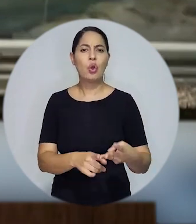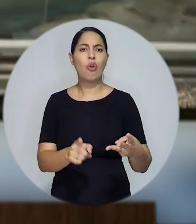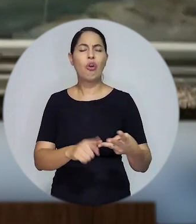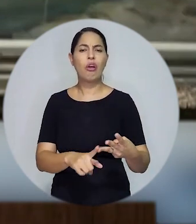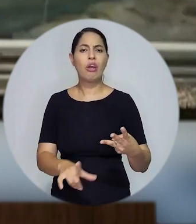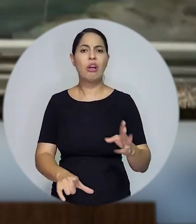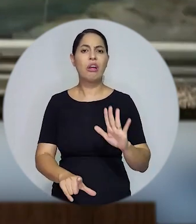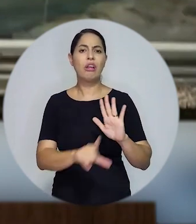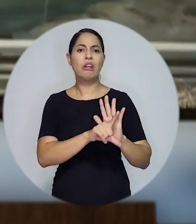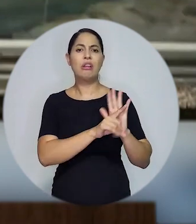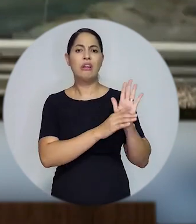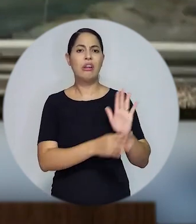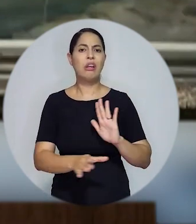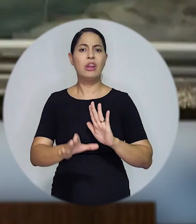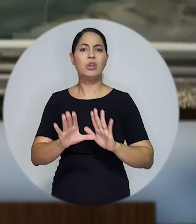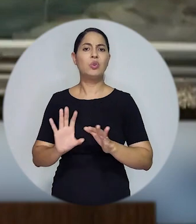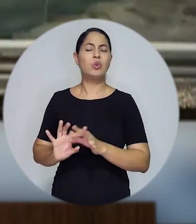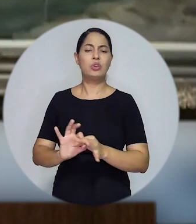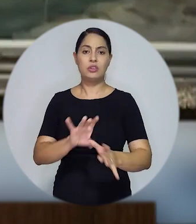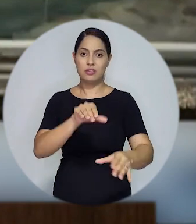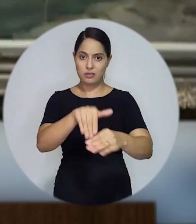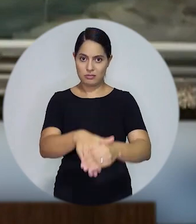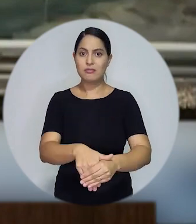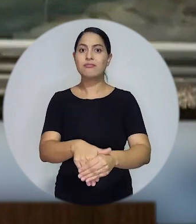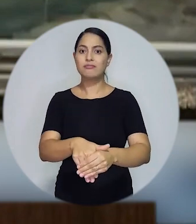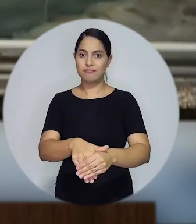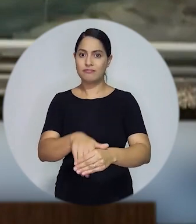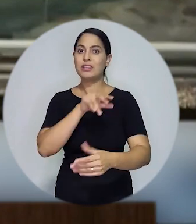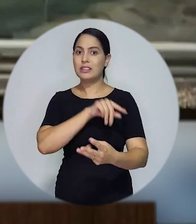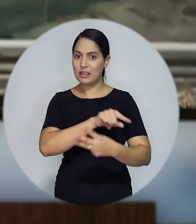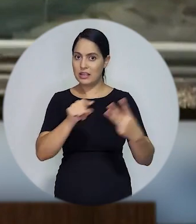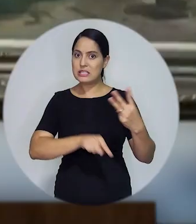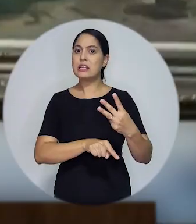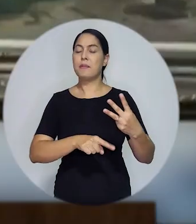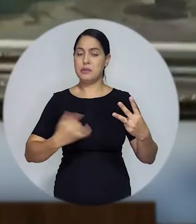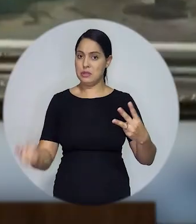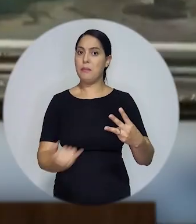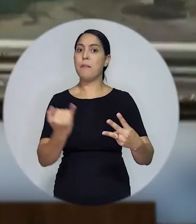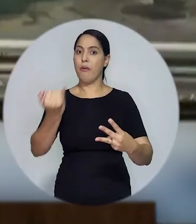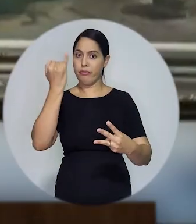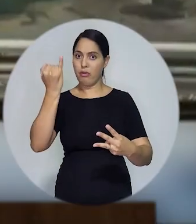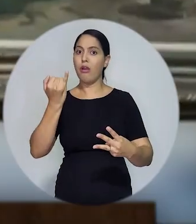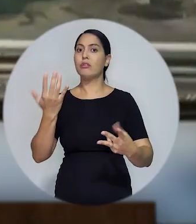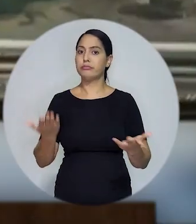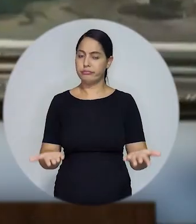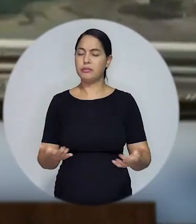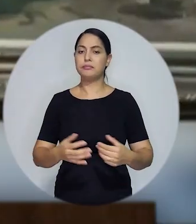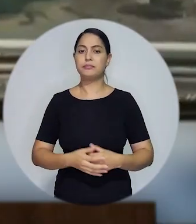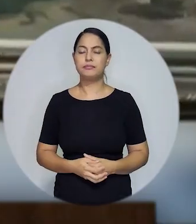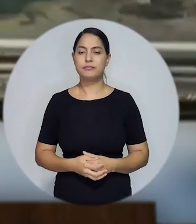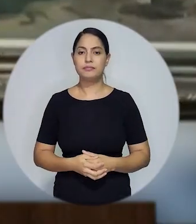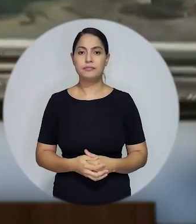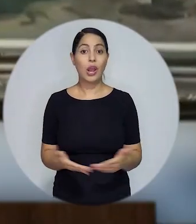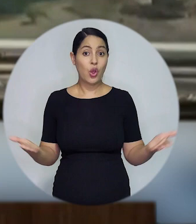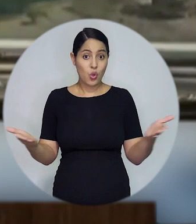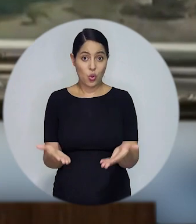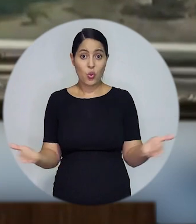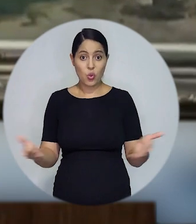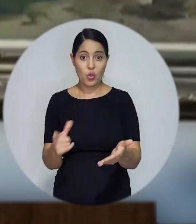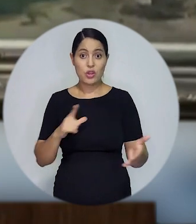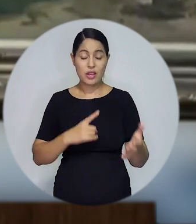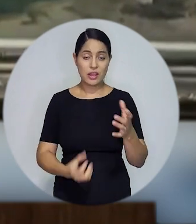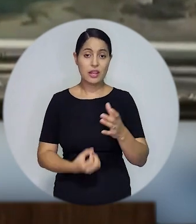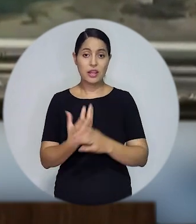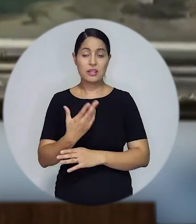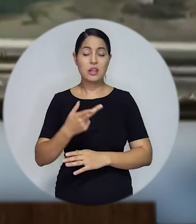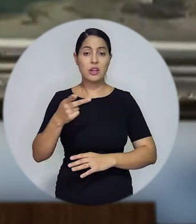à segurança nas escolas e à legitimidade do processo eleitoral. Apresentei hoje, como fruto do trabalho